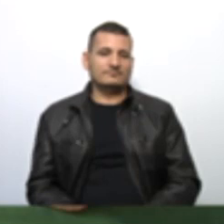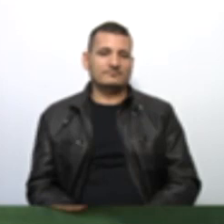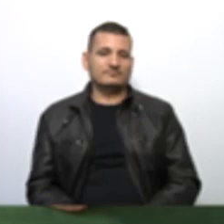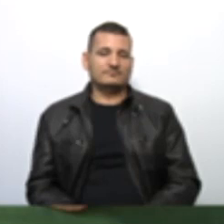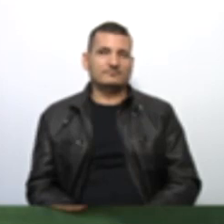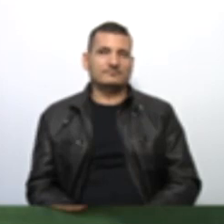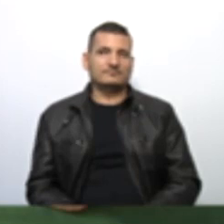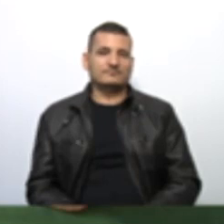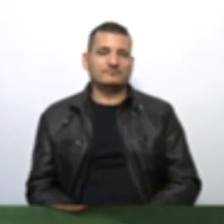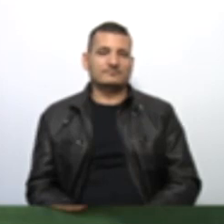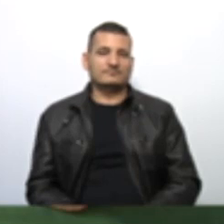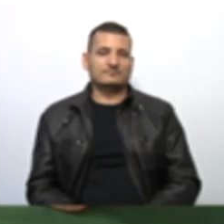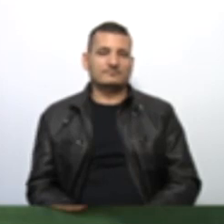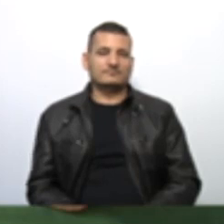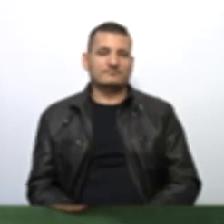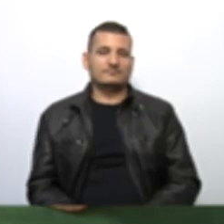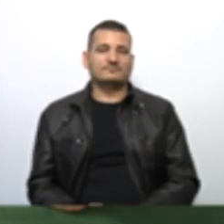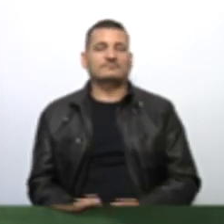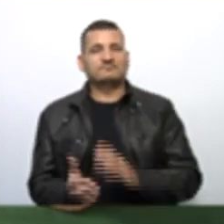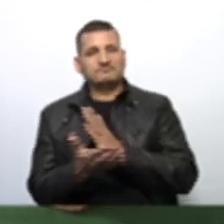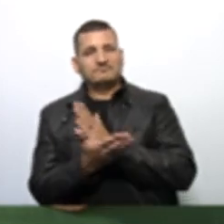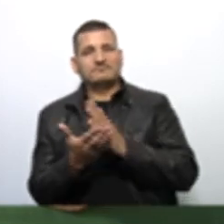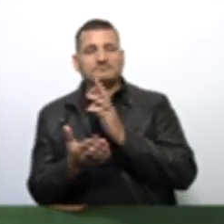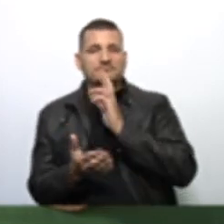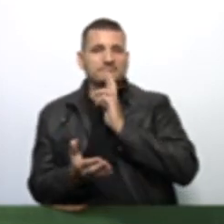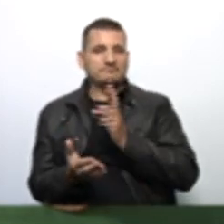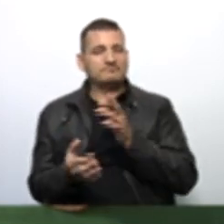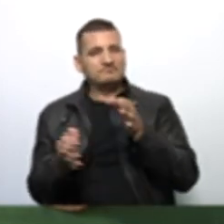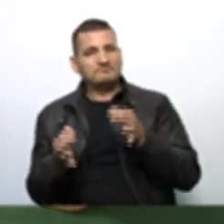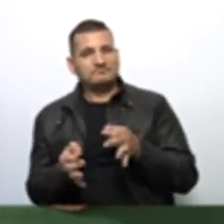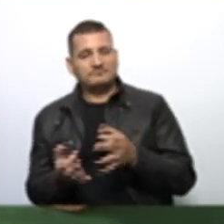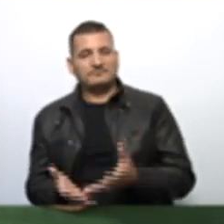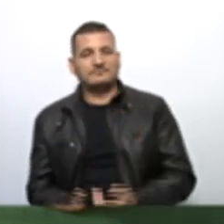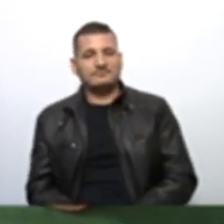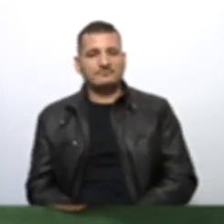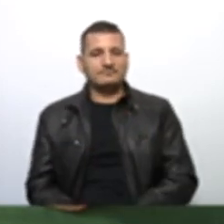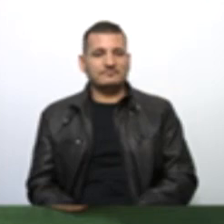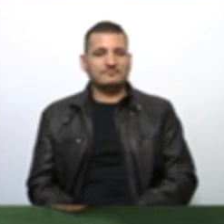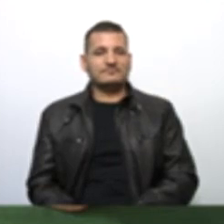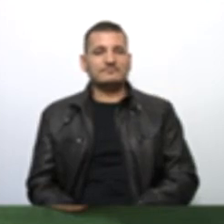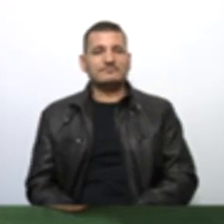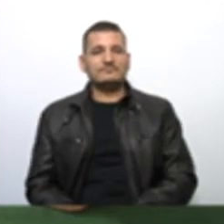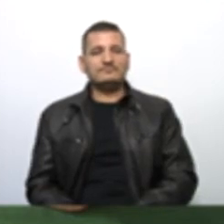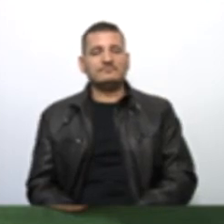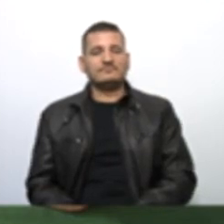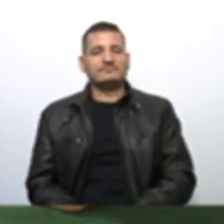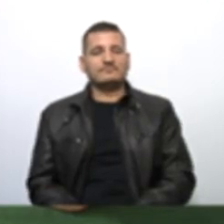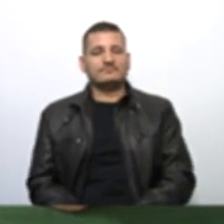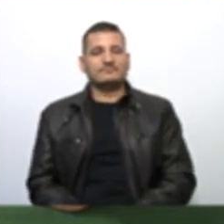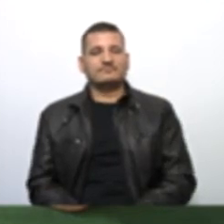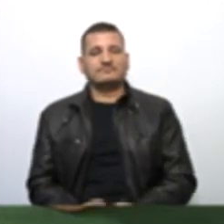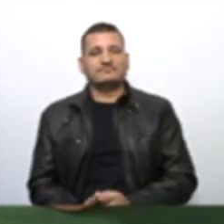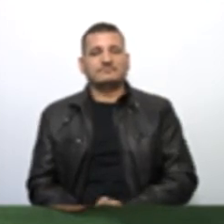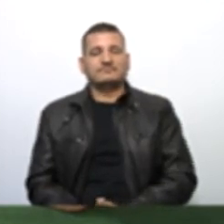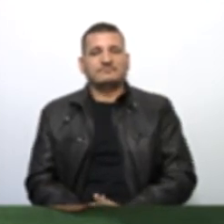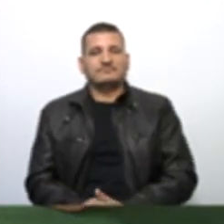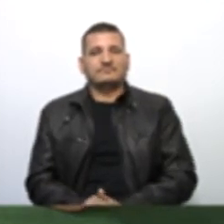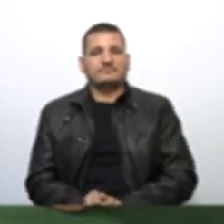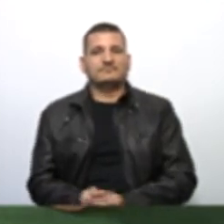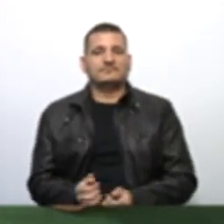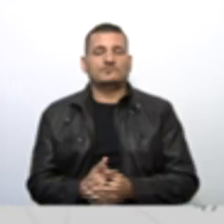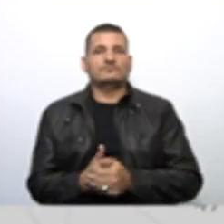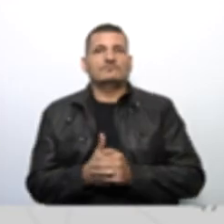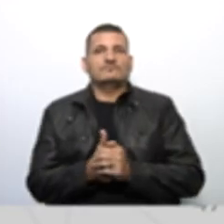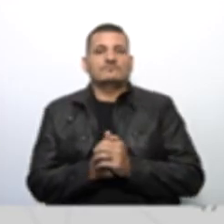nesse bolo, né? Alguém tem que acertar, não é possível, né, professor? Então, vamos lá. Então, pessoal, olha só. Voltando para o